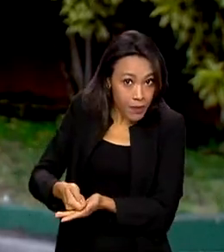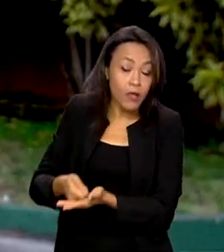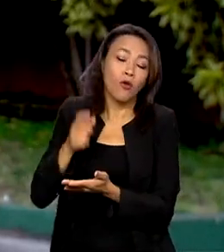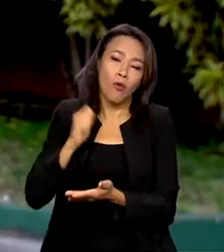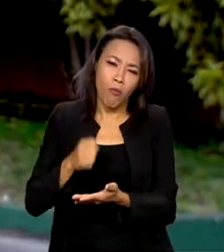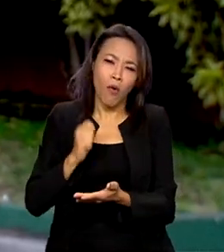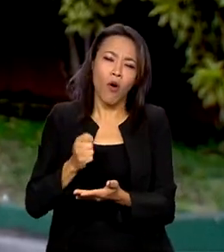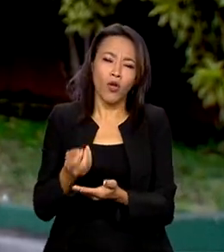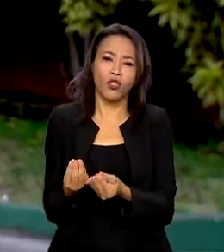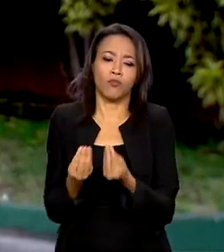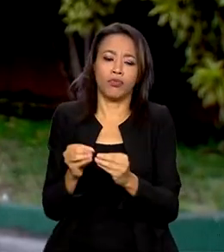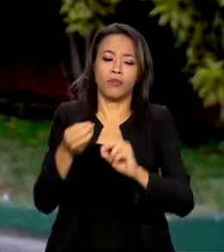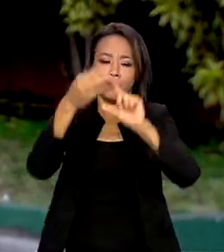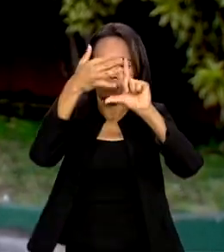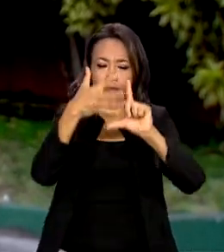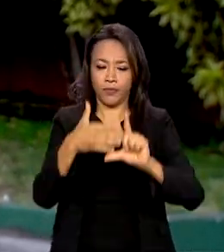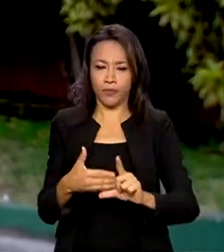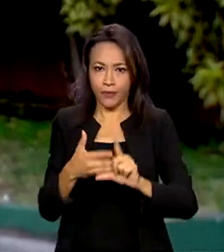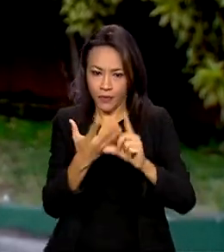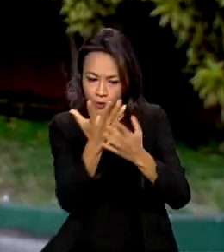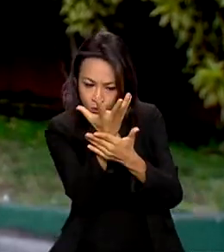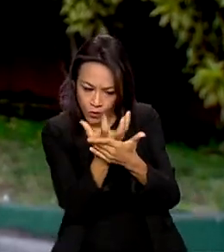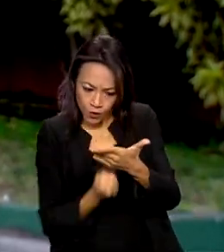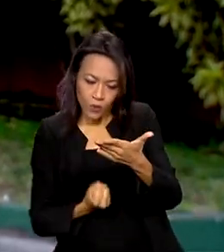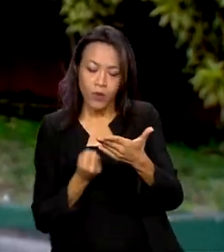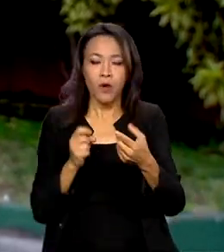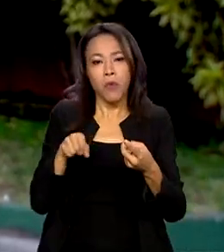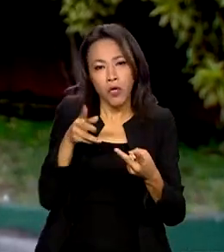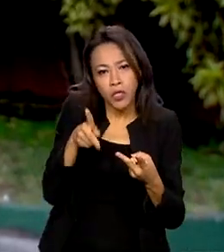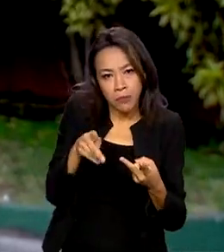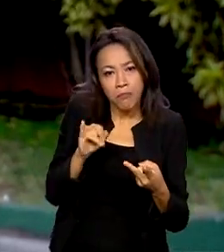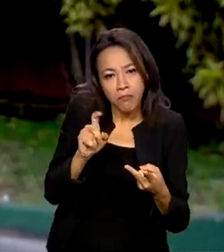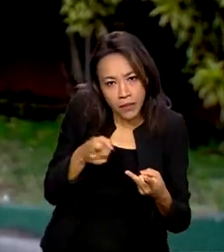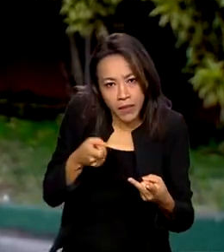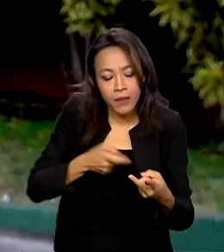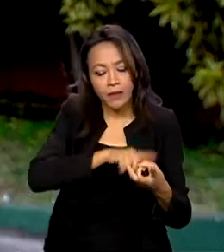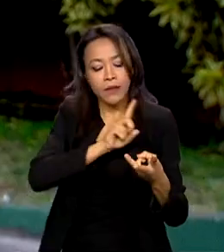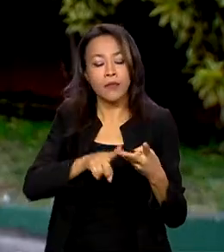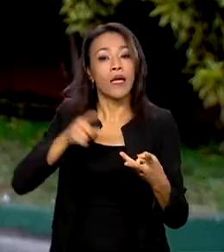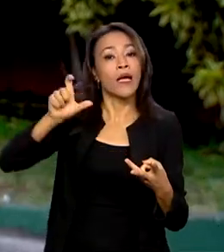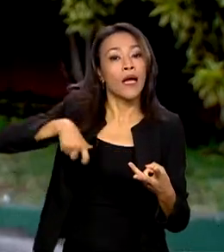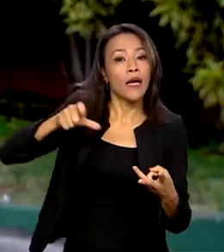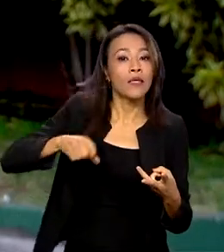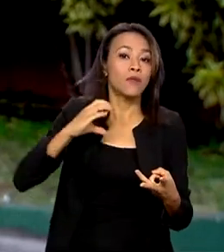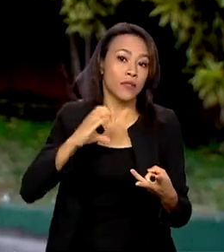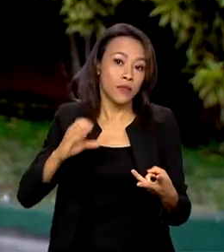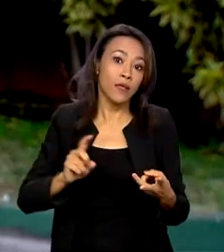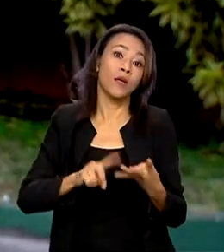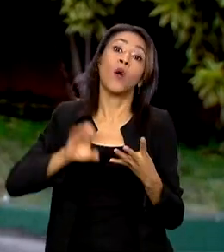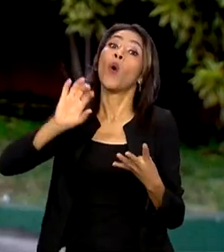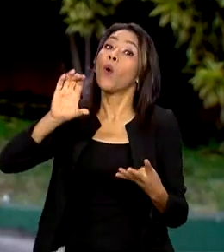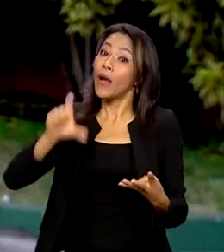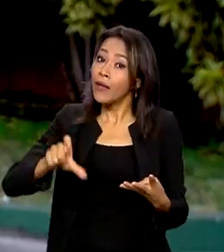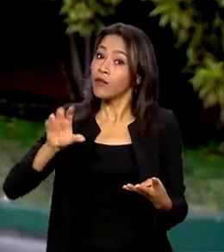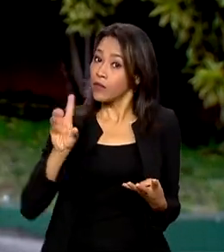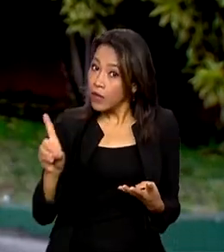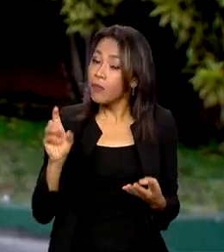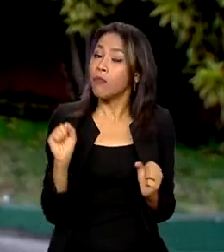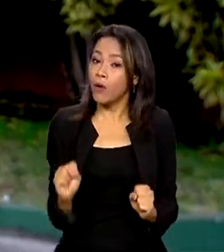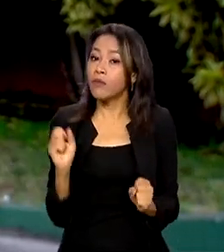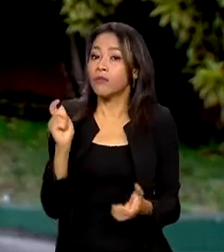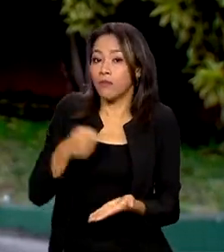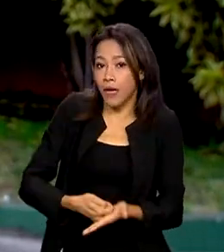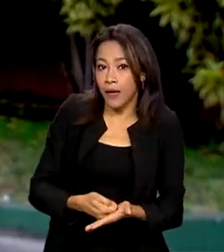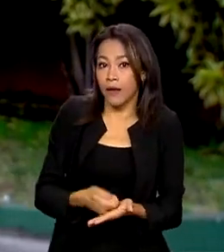gerado na página do participante pics cartão de crédito ou débito Quem compra os requisitos para isenção